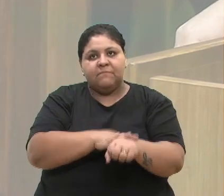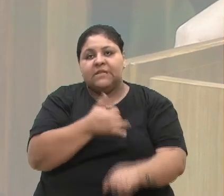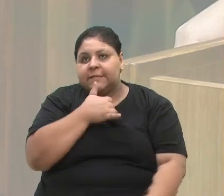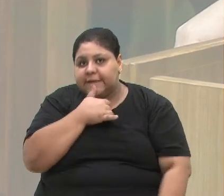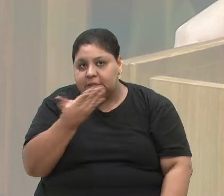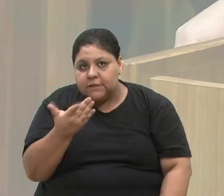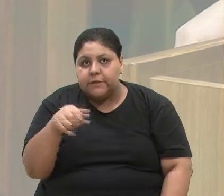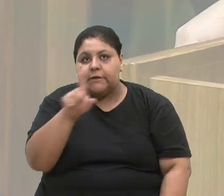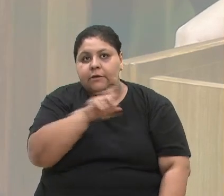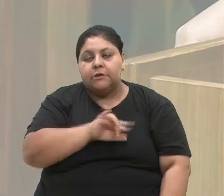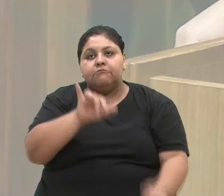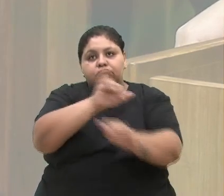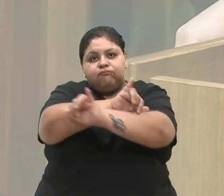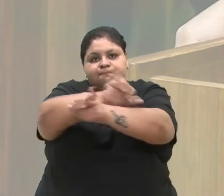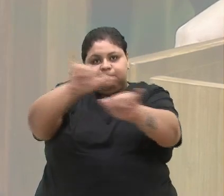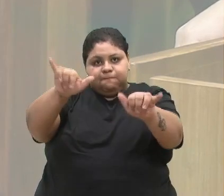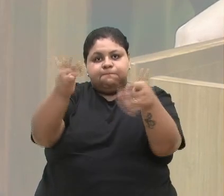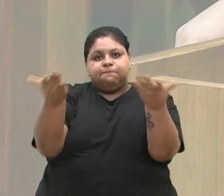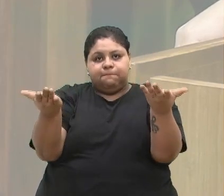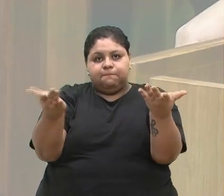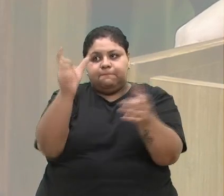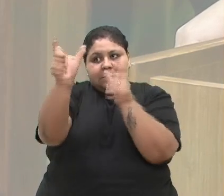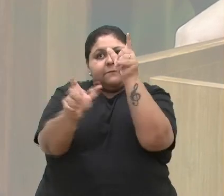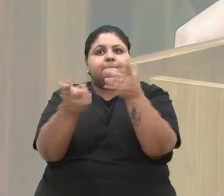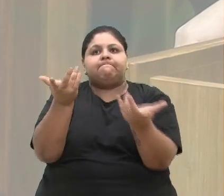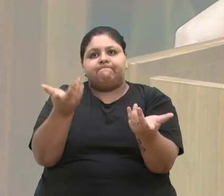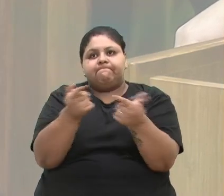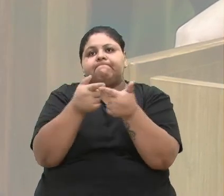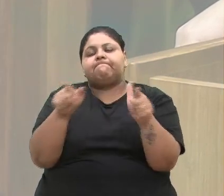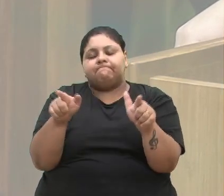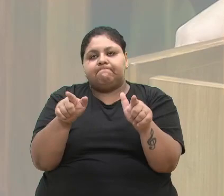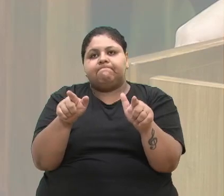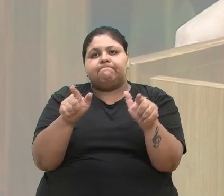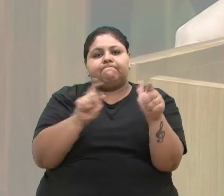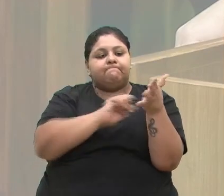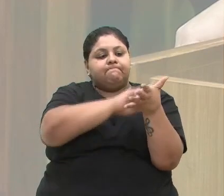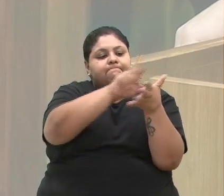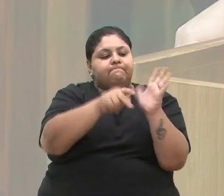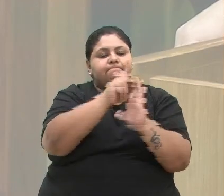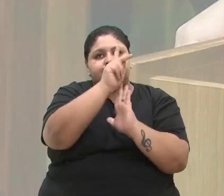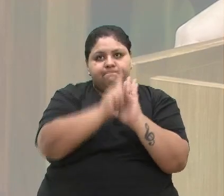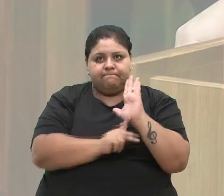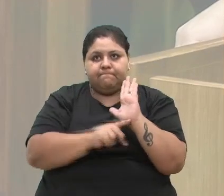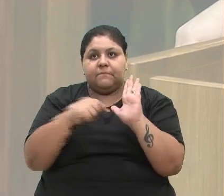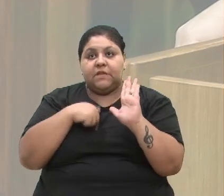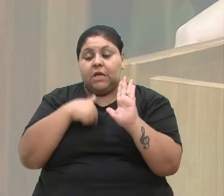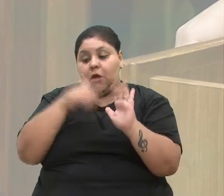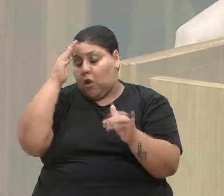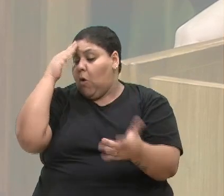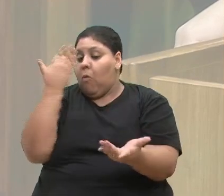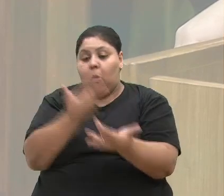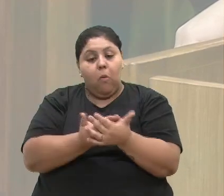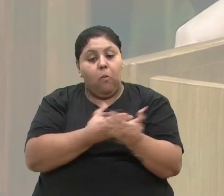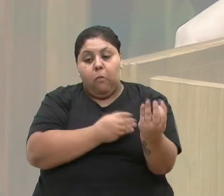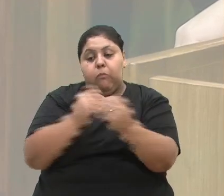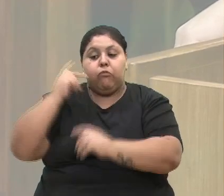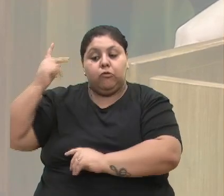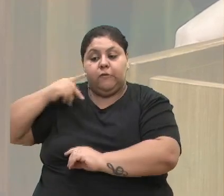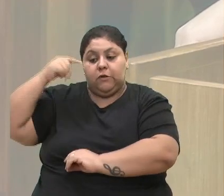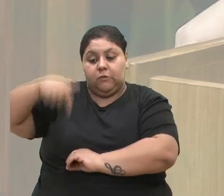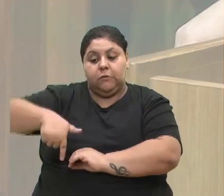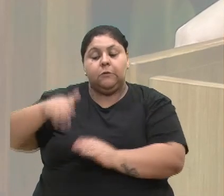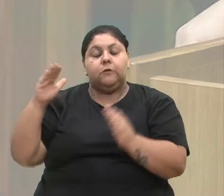a gente repassar essa situação para as pessoas. Mas diversos projetos, que eu tenho certeza que diversos vereadores desta